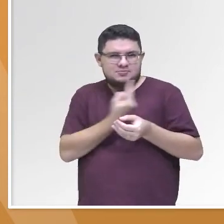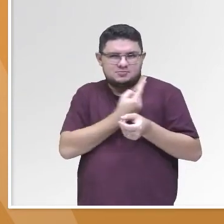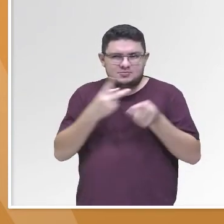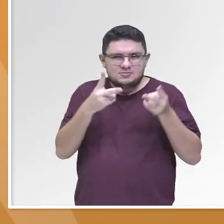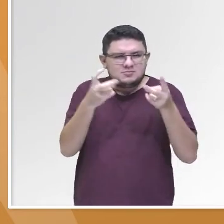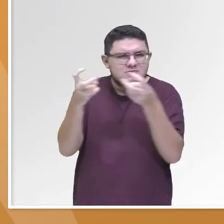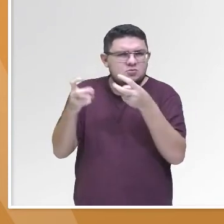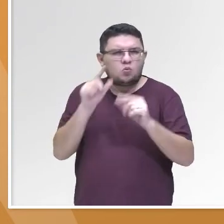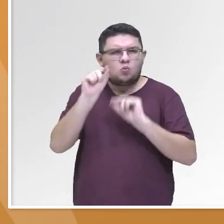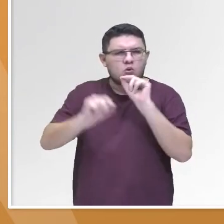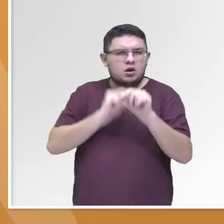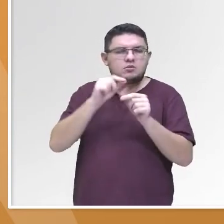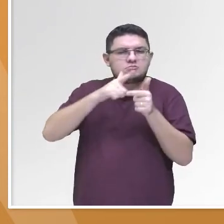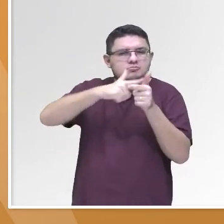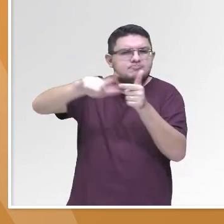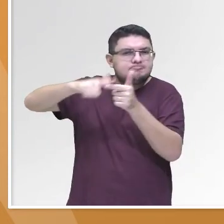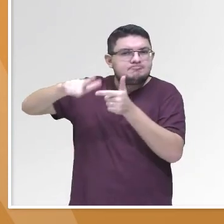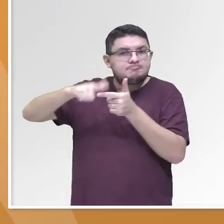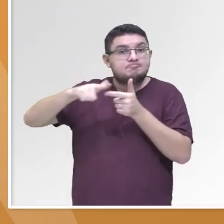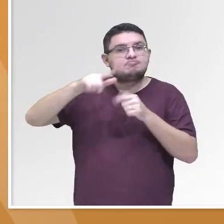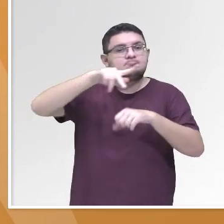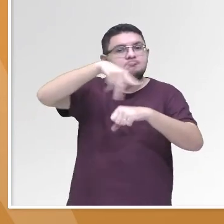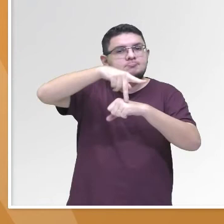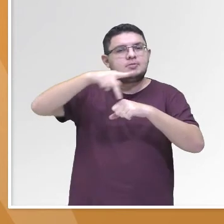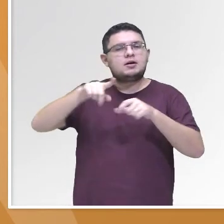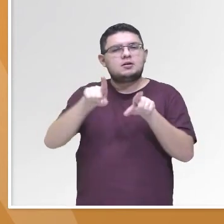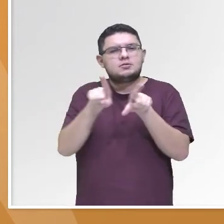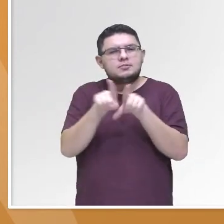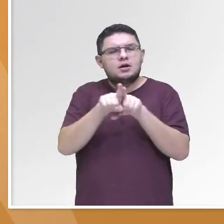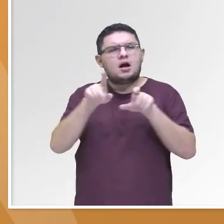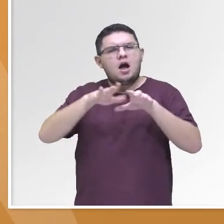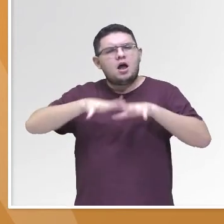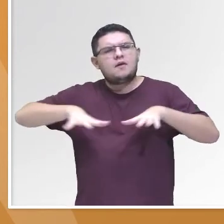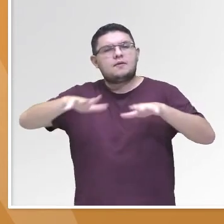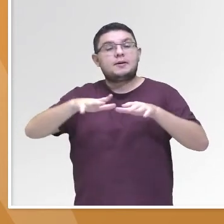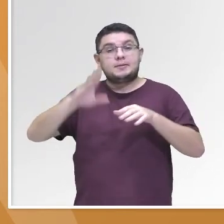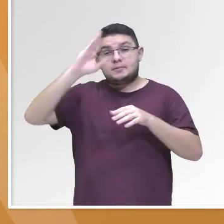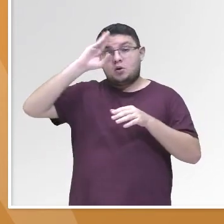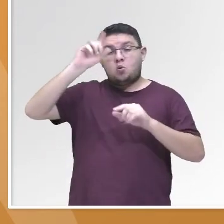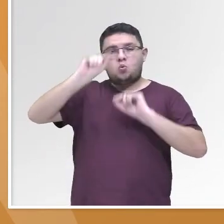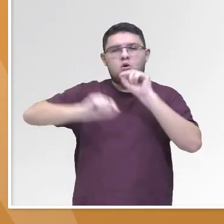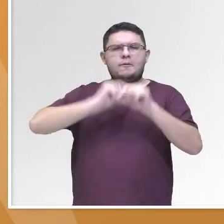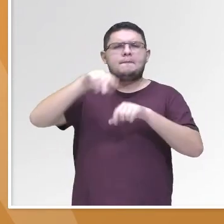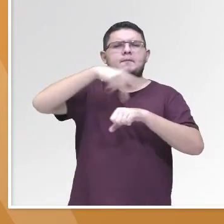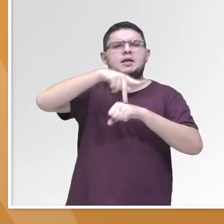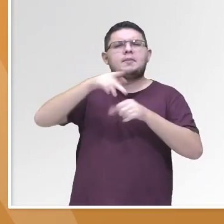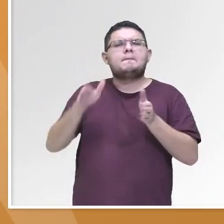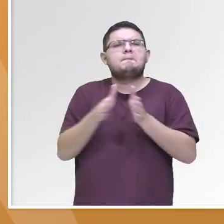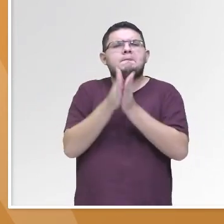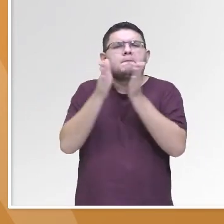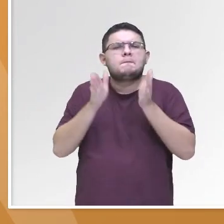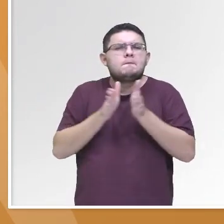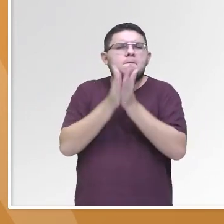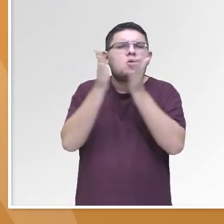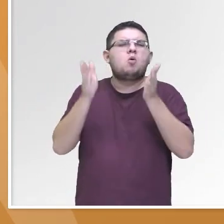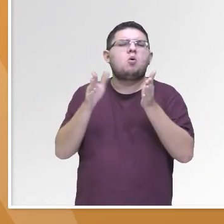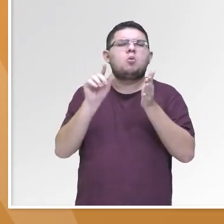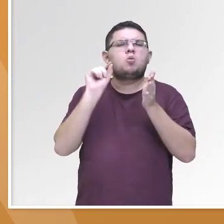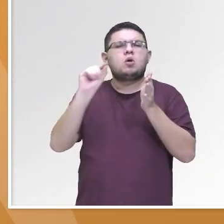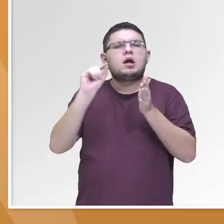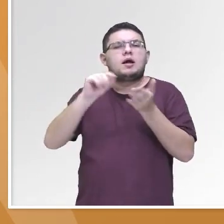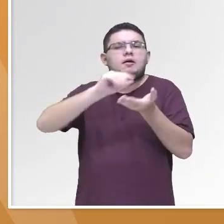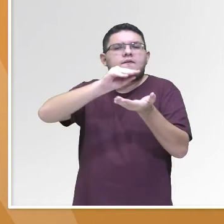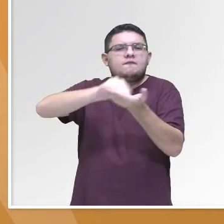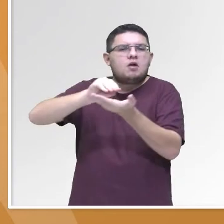observa aí esse problema em muitas áreas, né? Principalmente aí nos países mais pobres, né? Que não têm acesso a essa